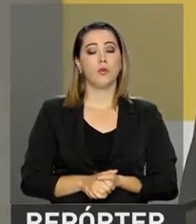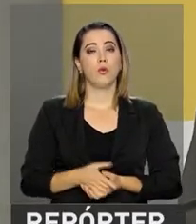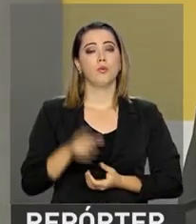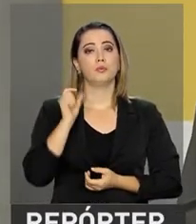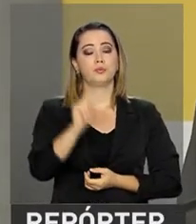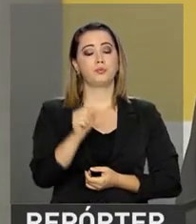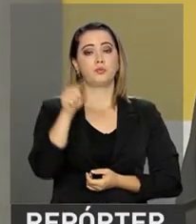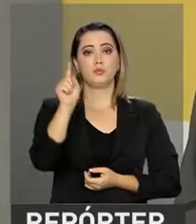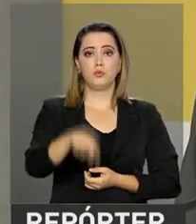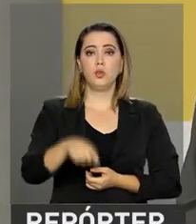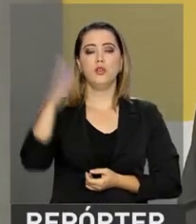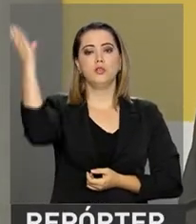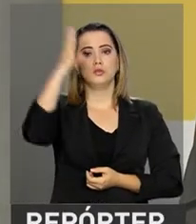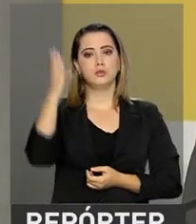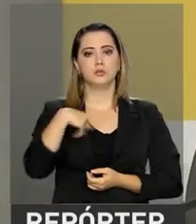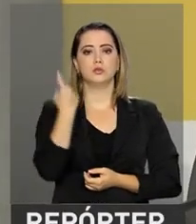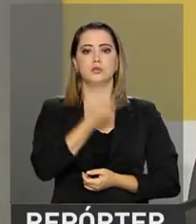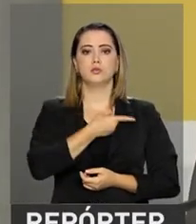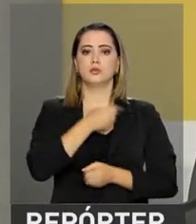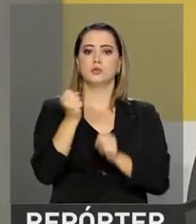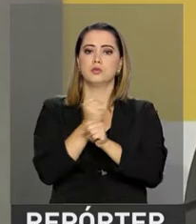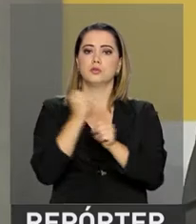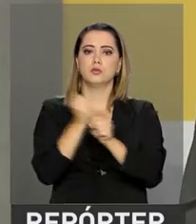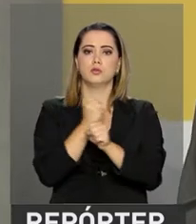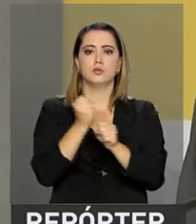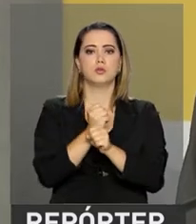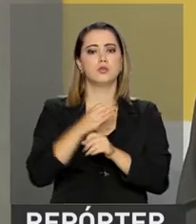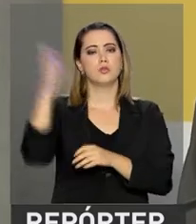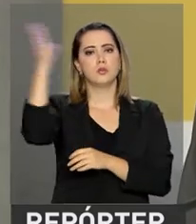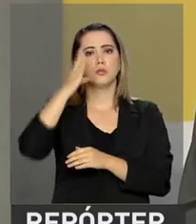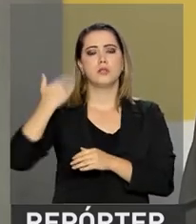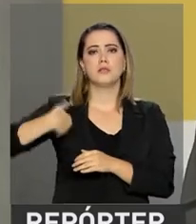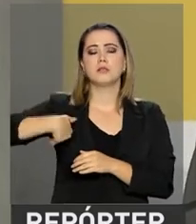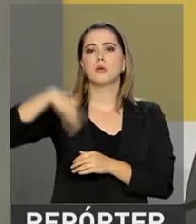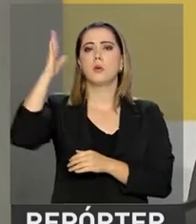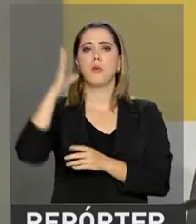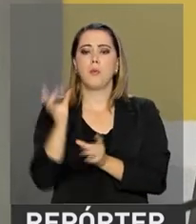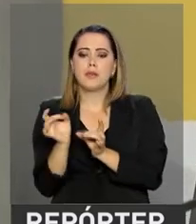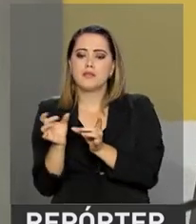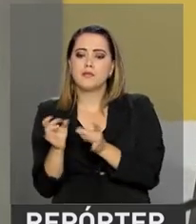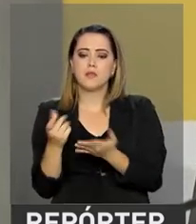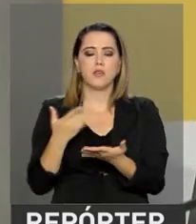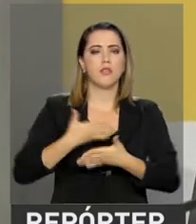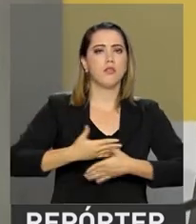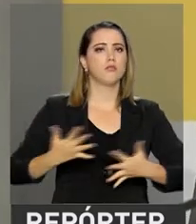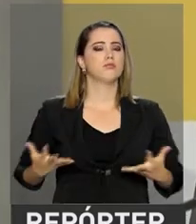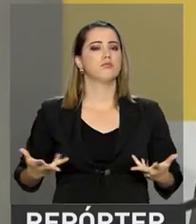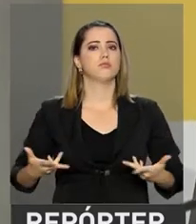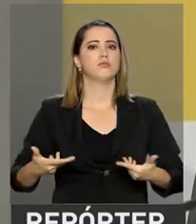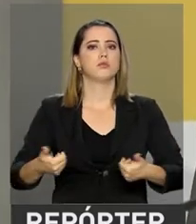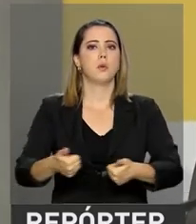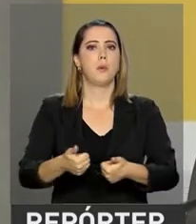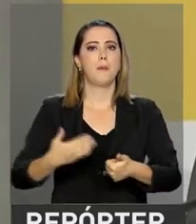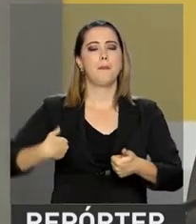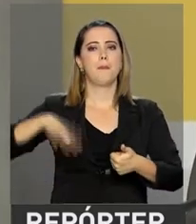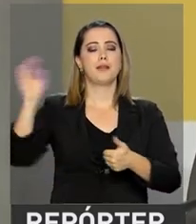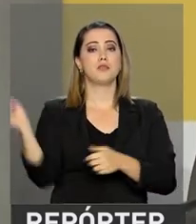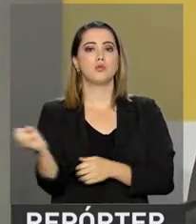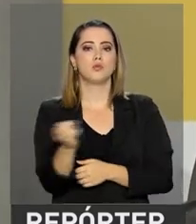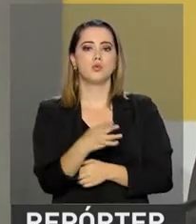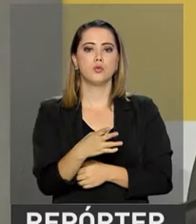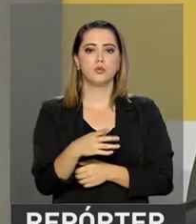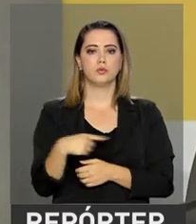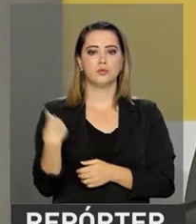que nós estamos construindo o brasil mais competitivo mais eficiente brasil mais moderno